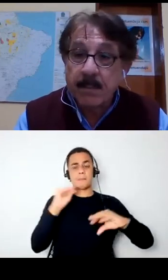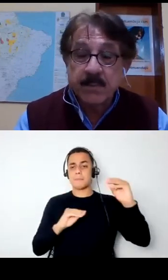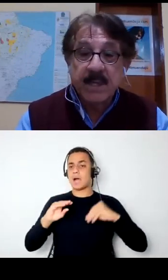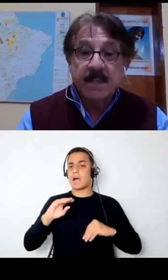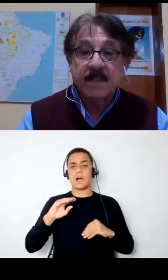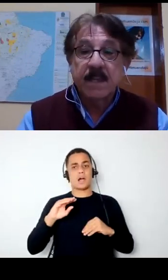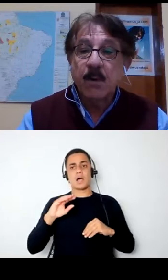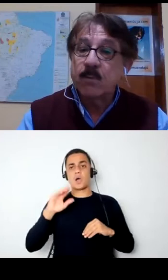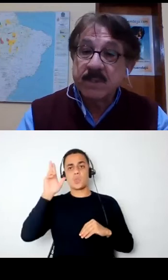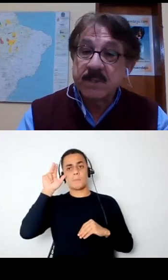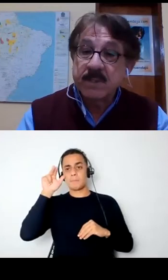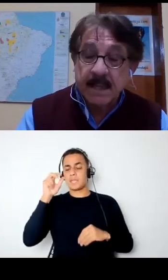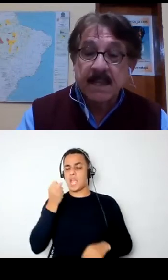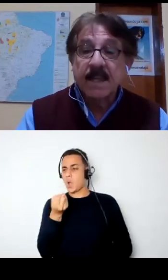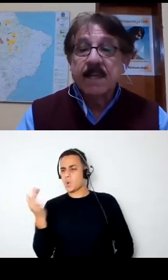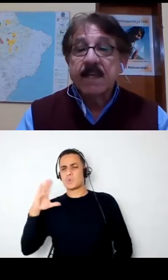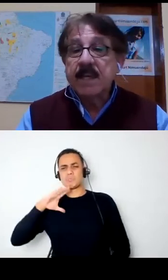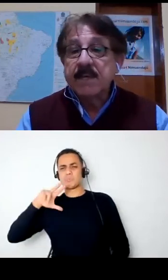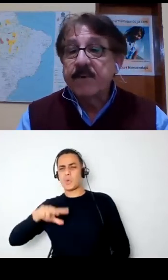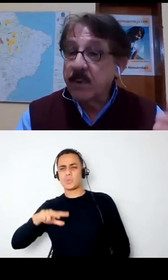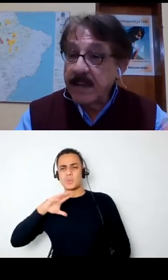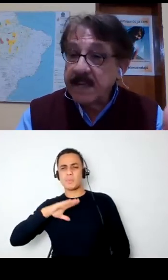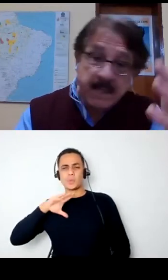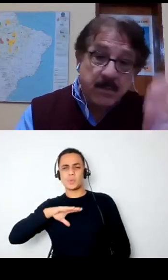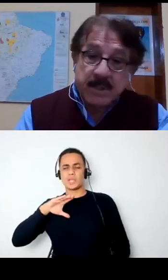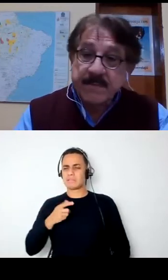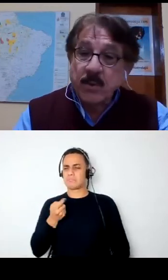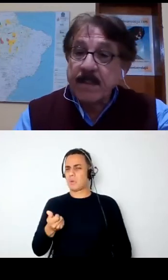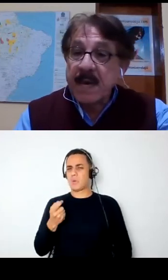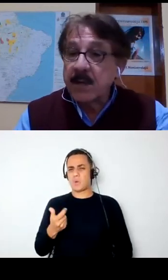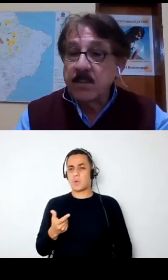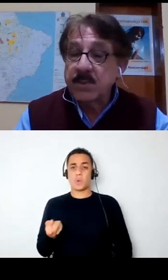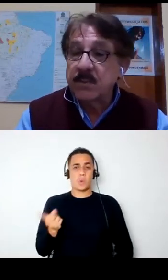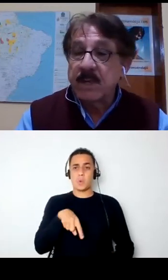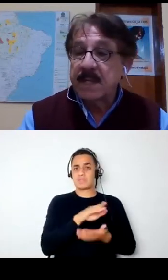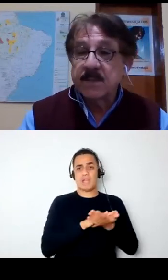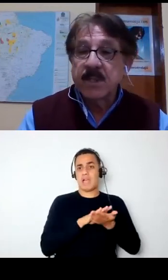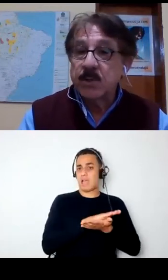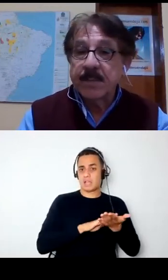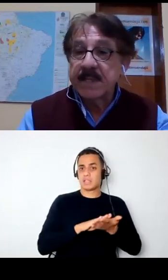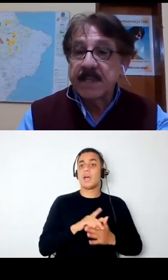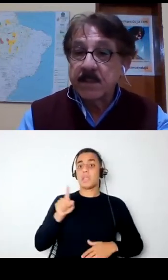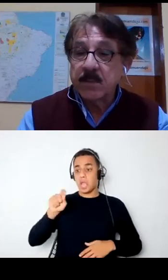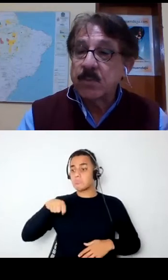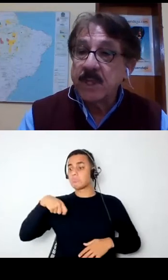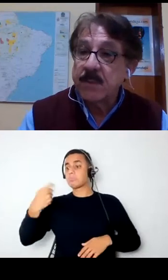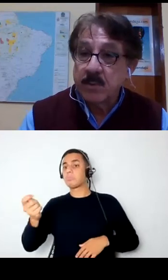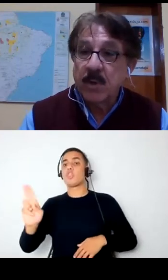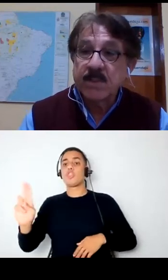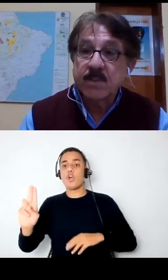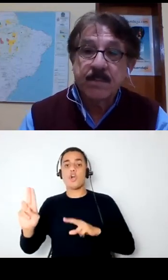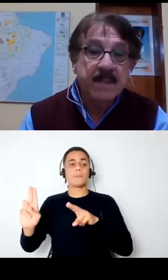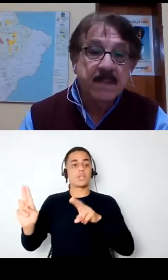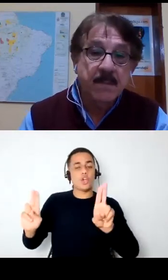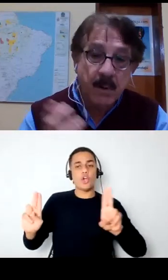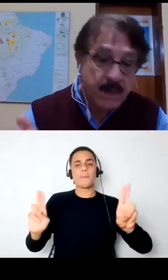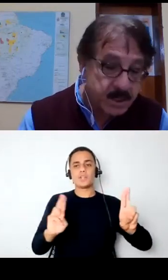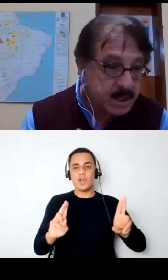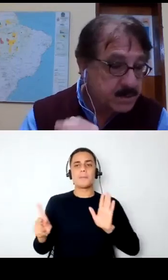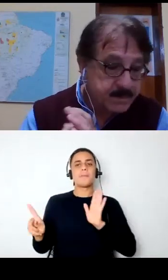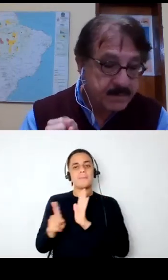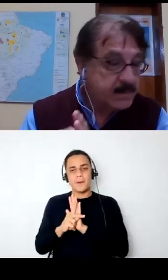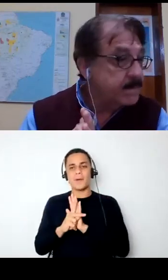muito mal português, alguns nada. E foram eles que, inclusive, nomearam muitos lugares do interior brasileiro com nomes tupis.